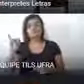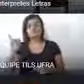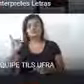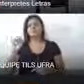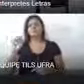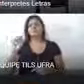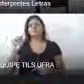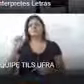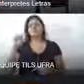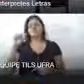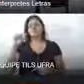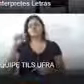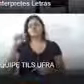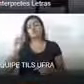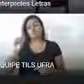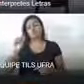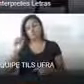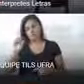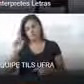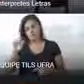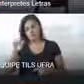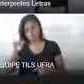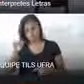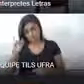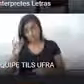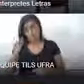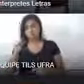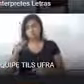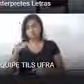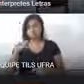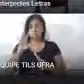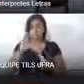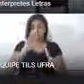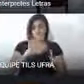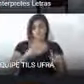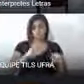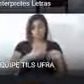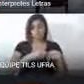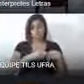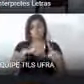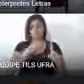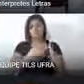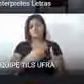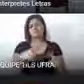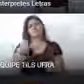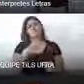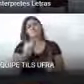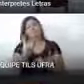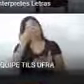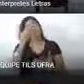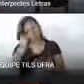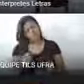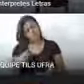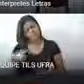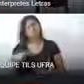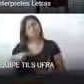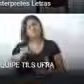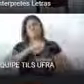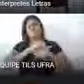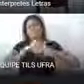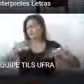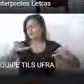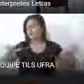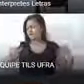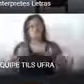é falada também nessas comunidades quilombolas. Como nós sabemos, diversos estudos historiográficos nos mostram